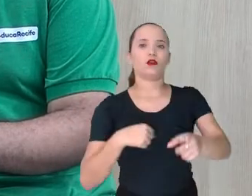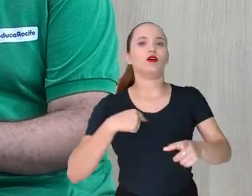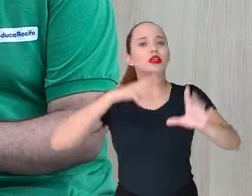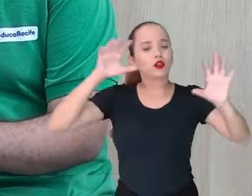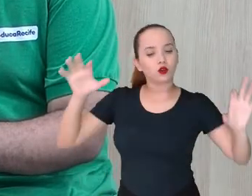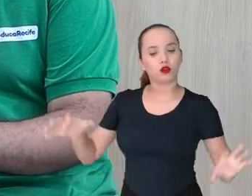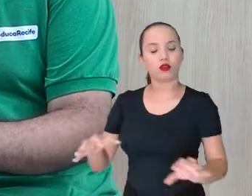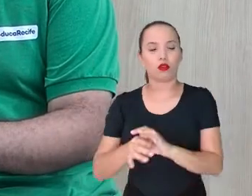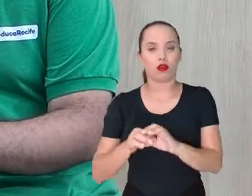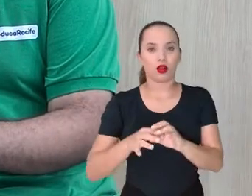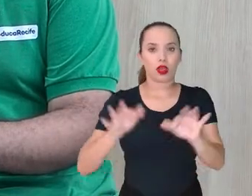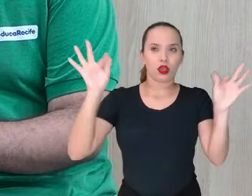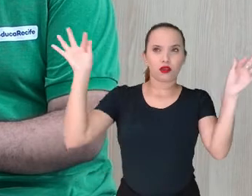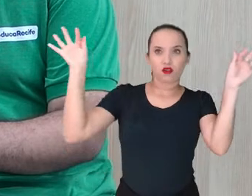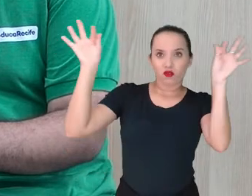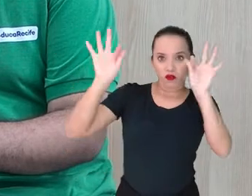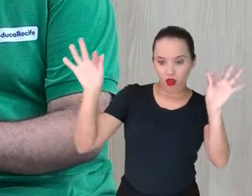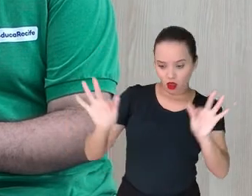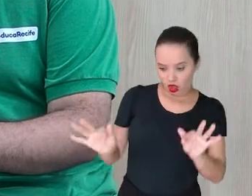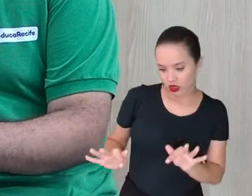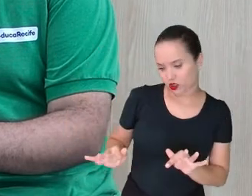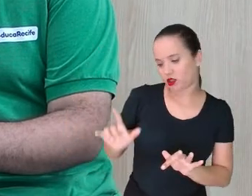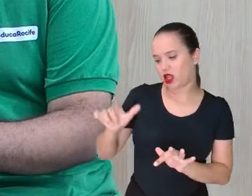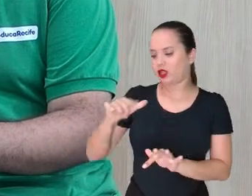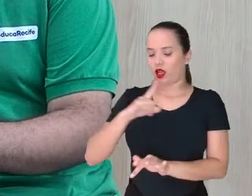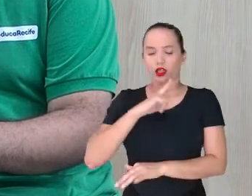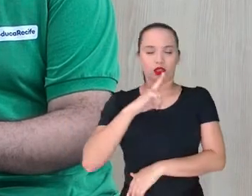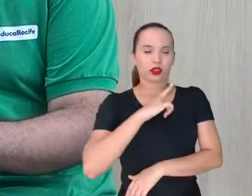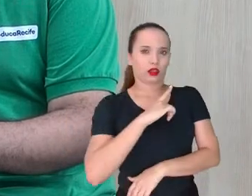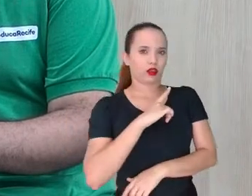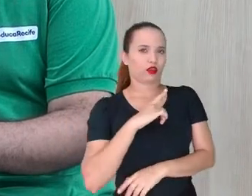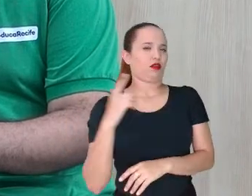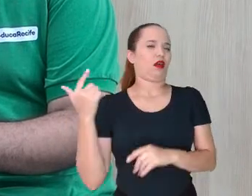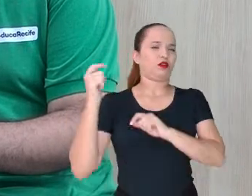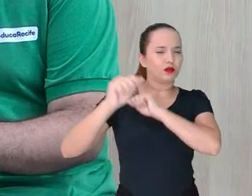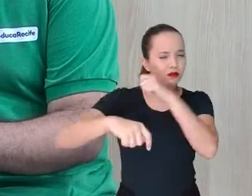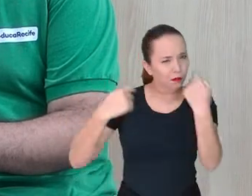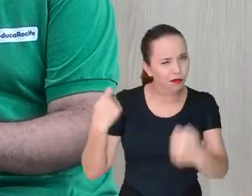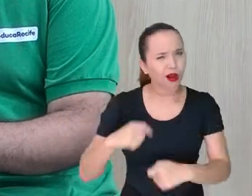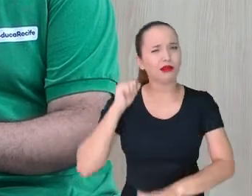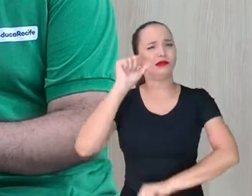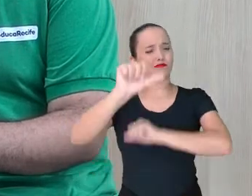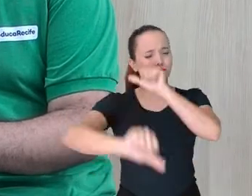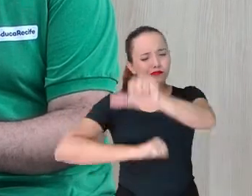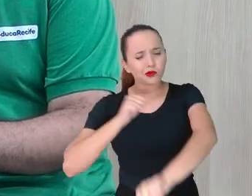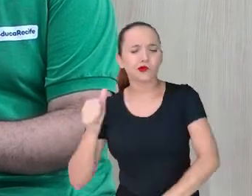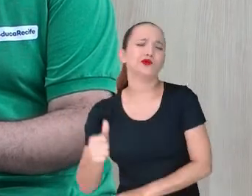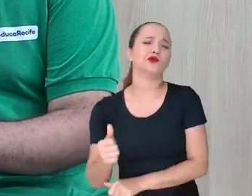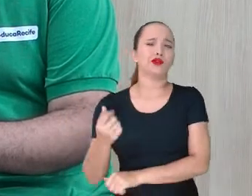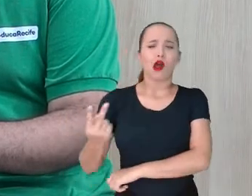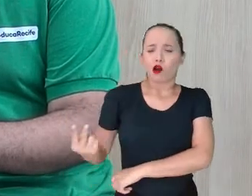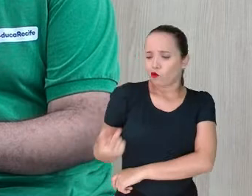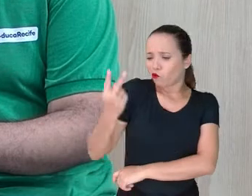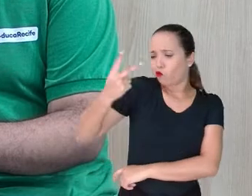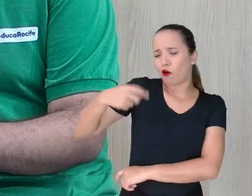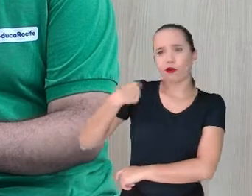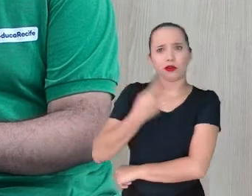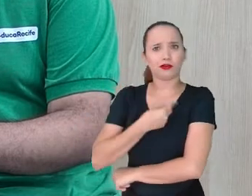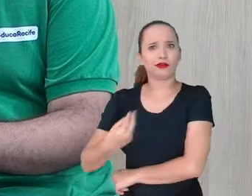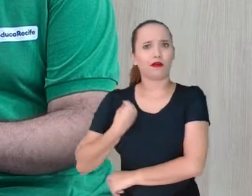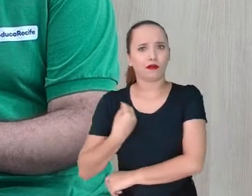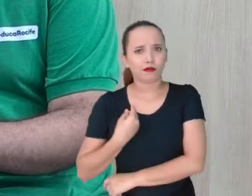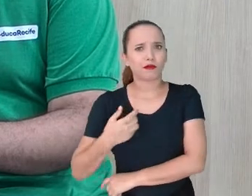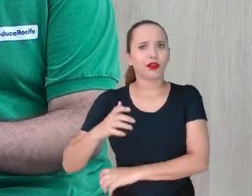da felicidade com o ter, né, mudar os nossos valores, uma questão ética também, né, a se